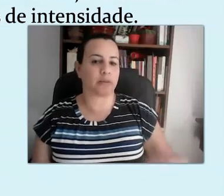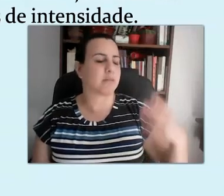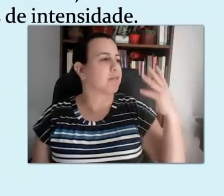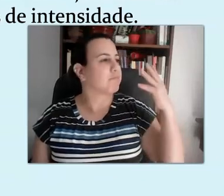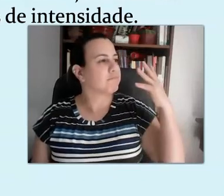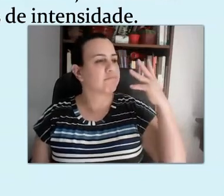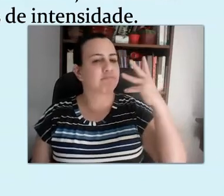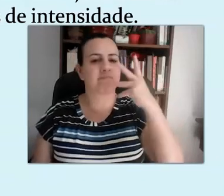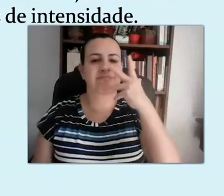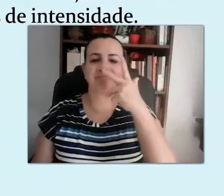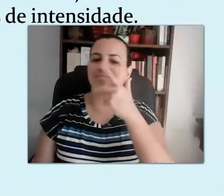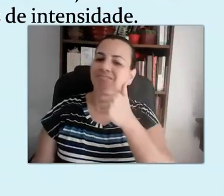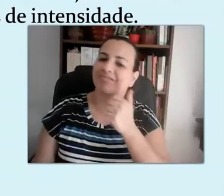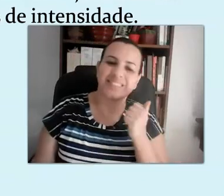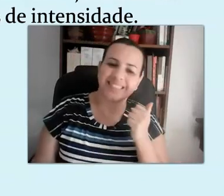muito bonito. Então,